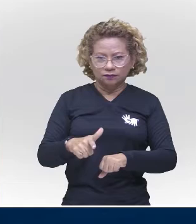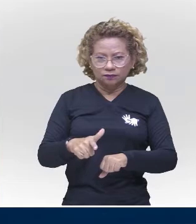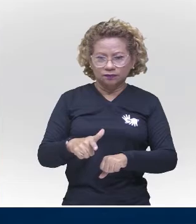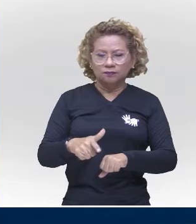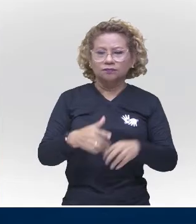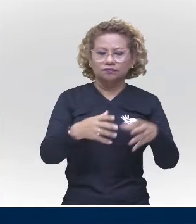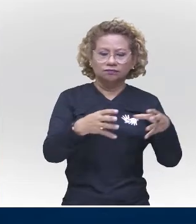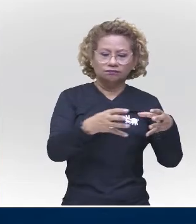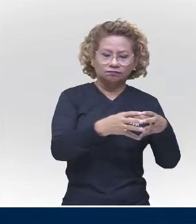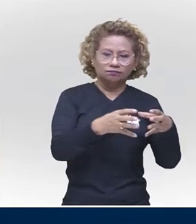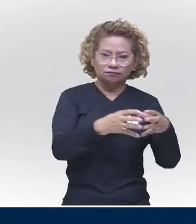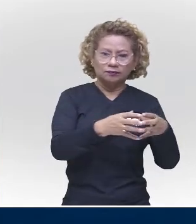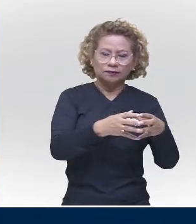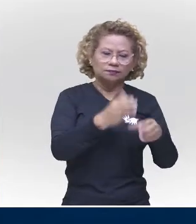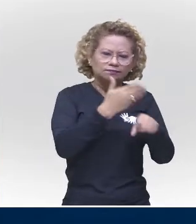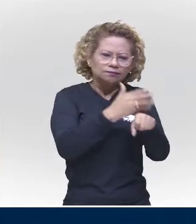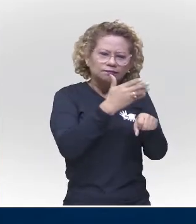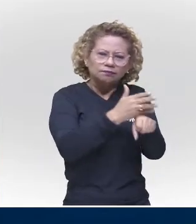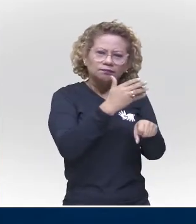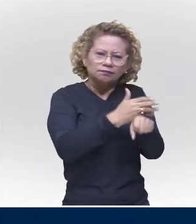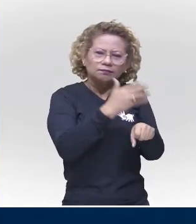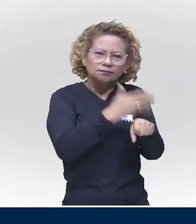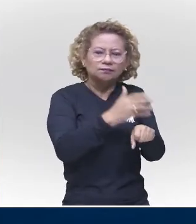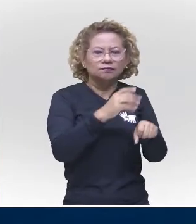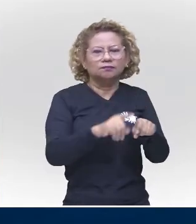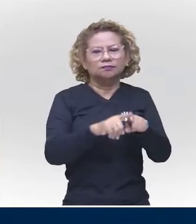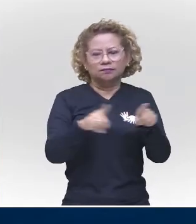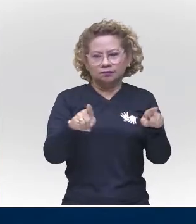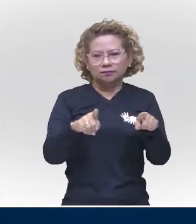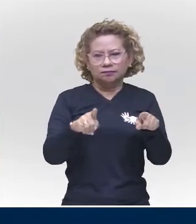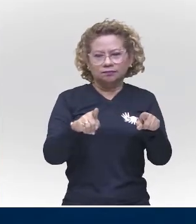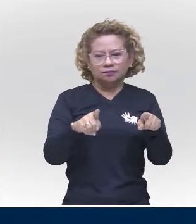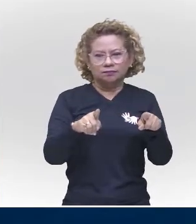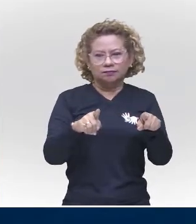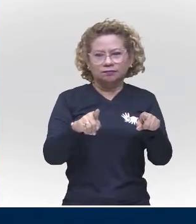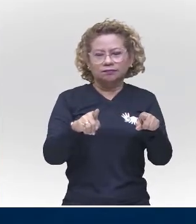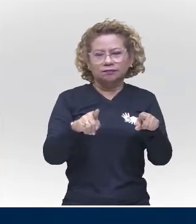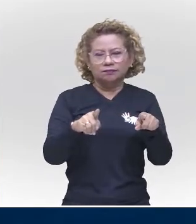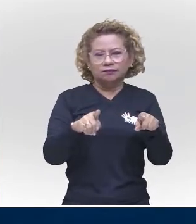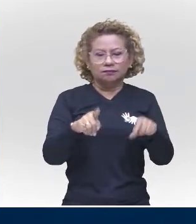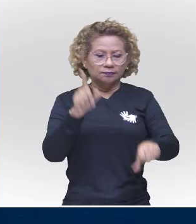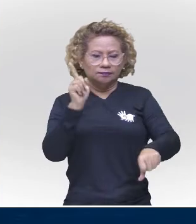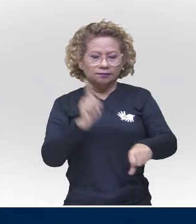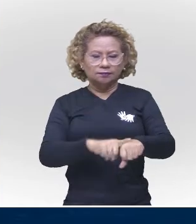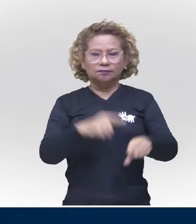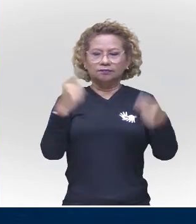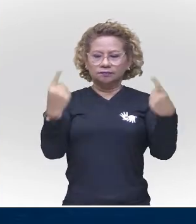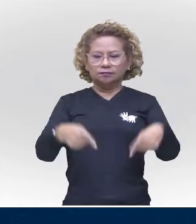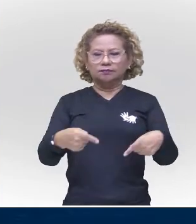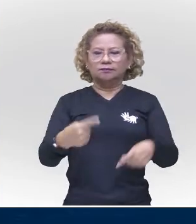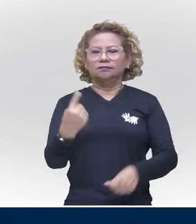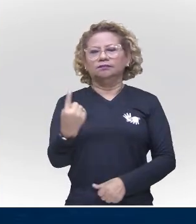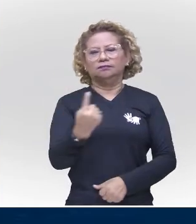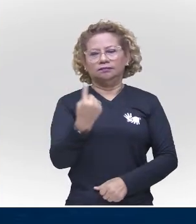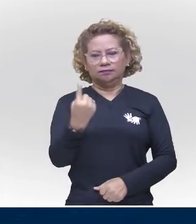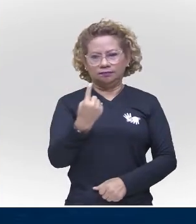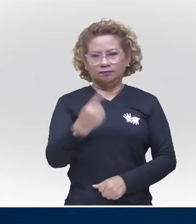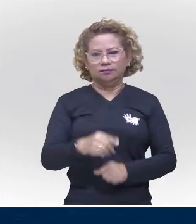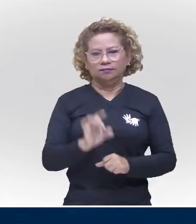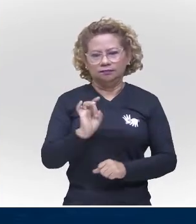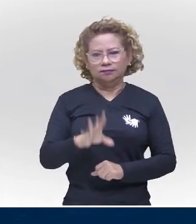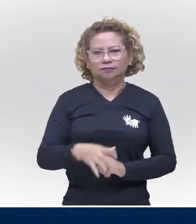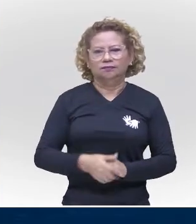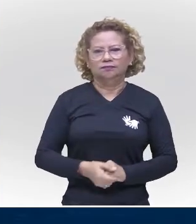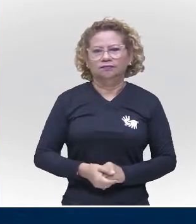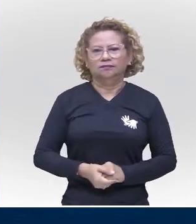a idealização do jogo, no caso, o resultado final depende do coletivo, ou seja, do grupo, já no esporte